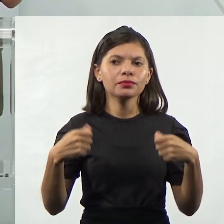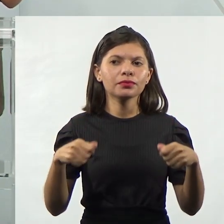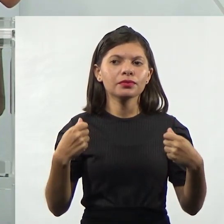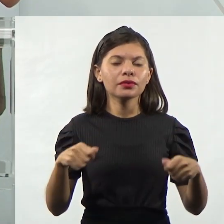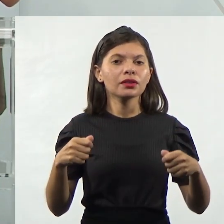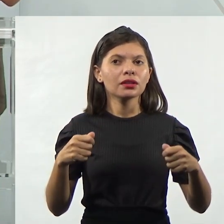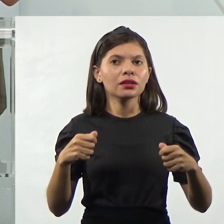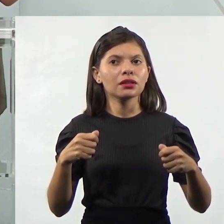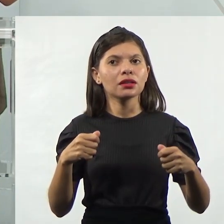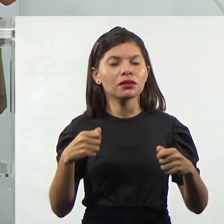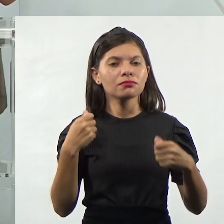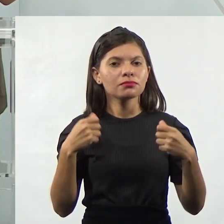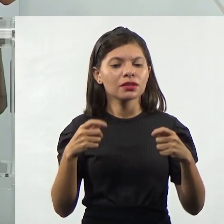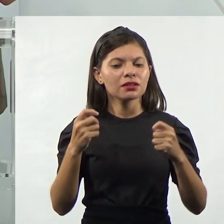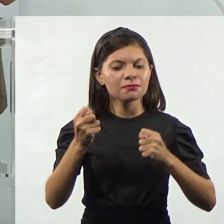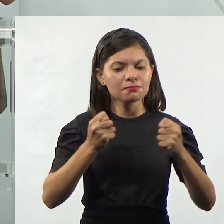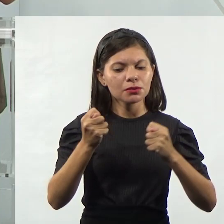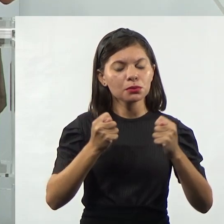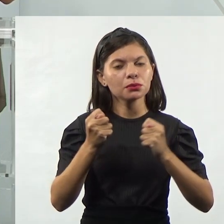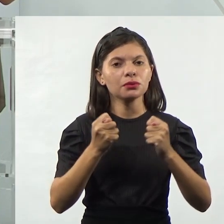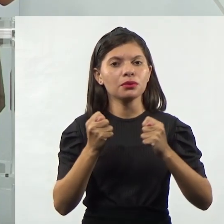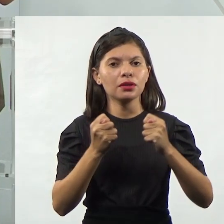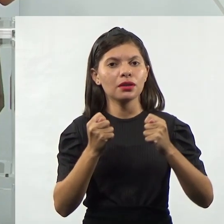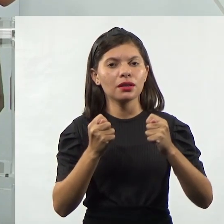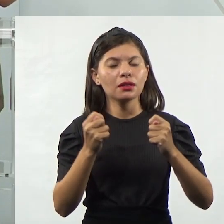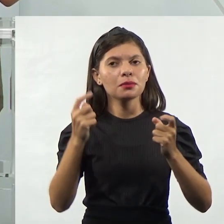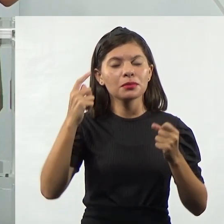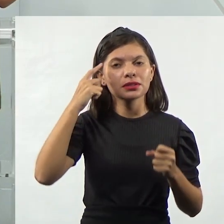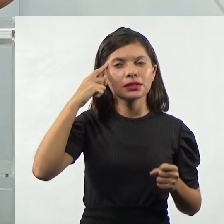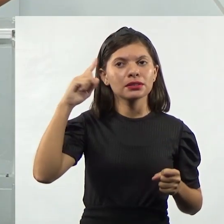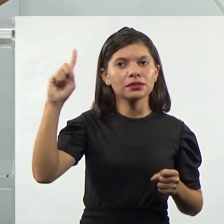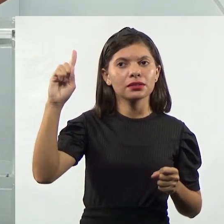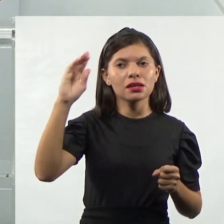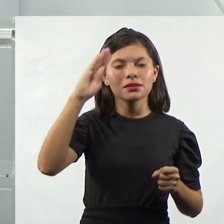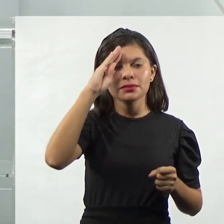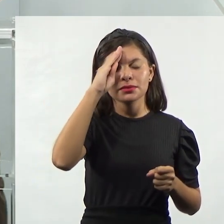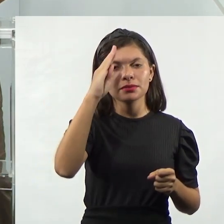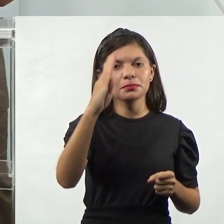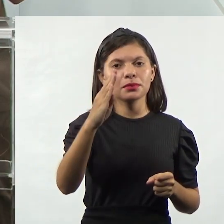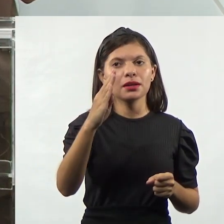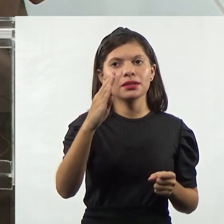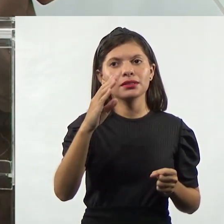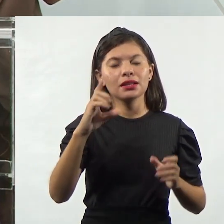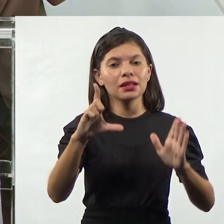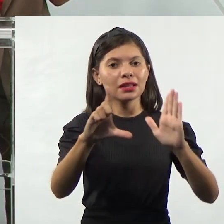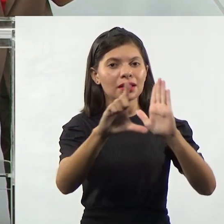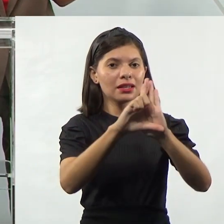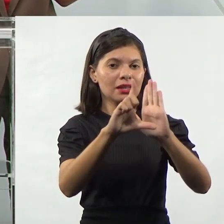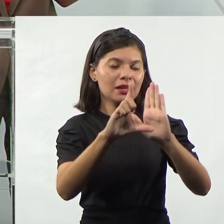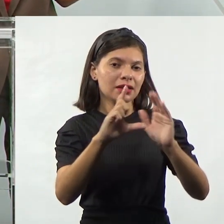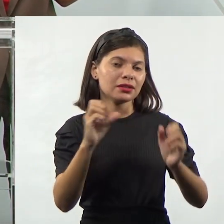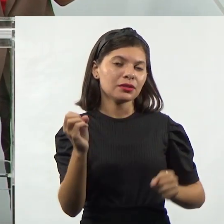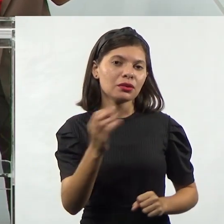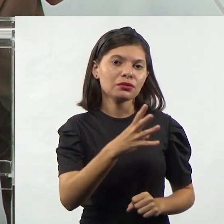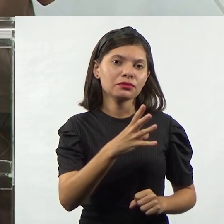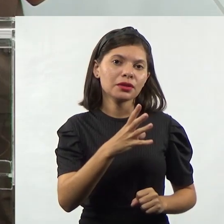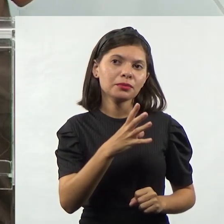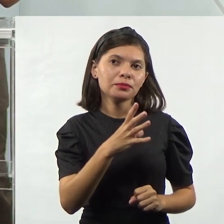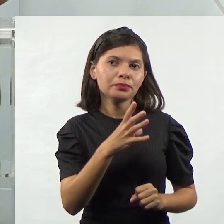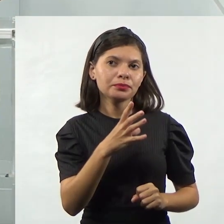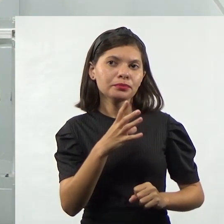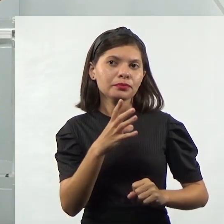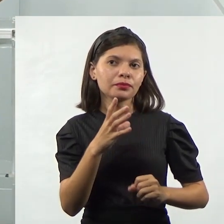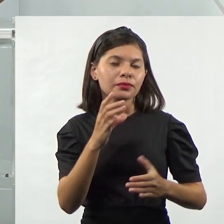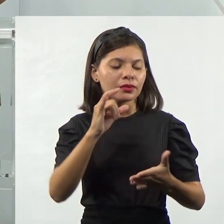consegue, né, ter mais controle. E uma das ideias principais da nova lei de